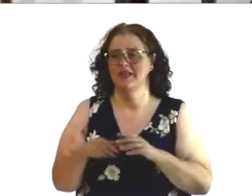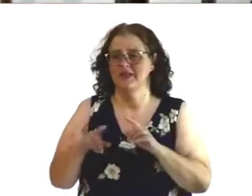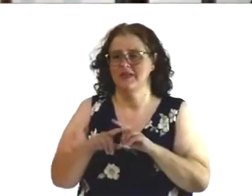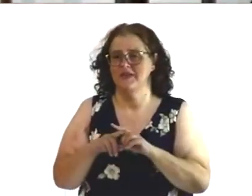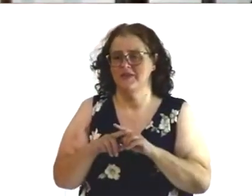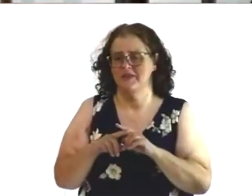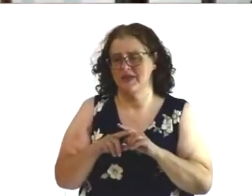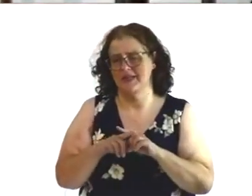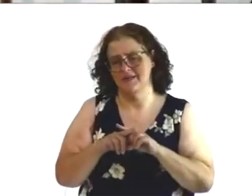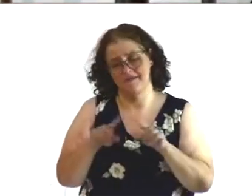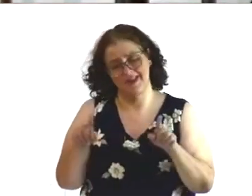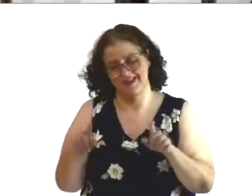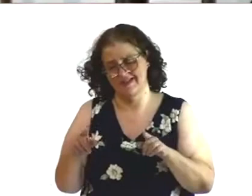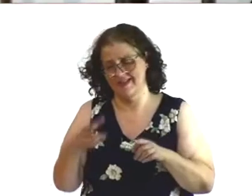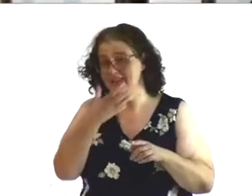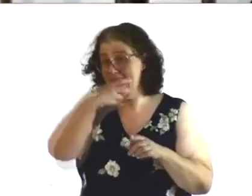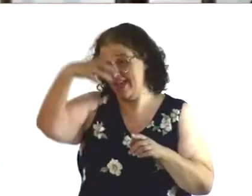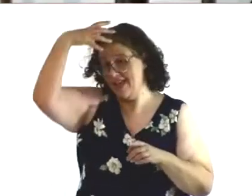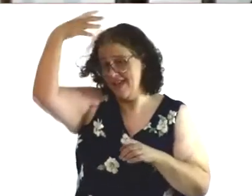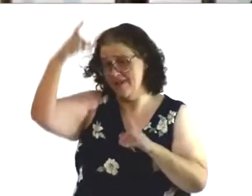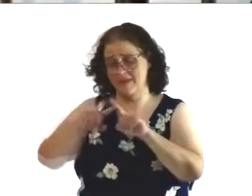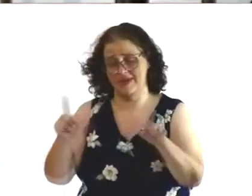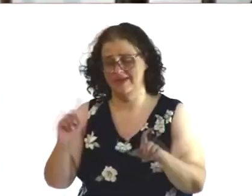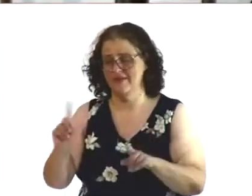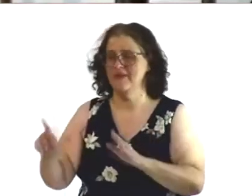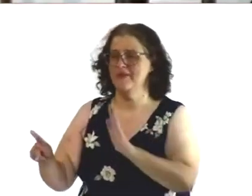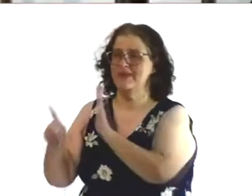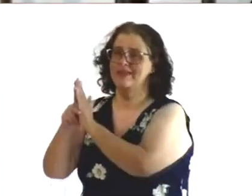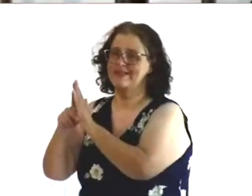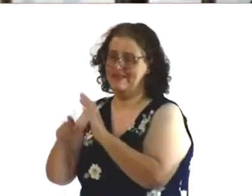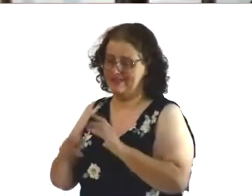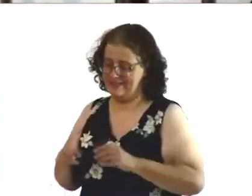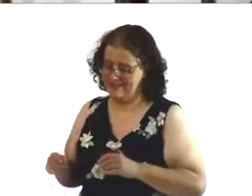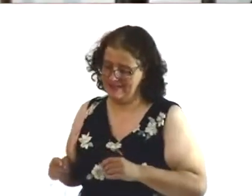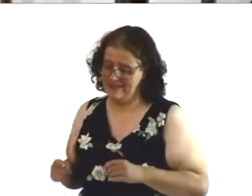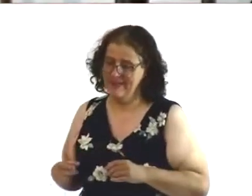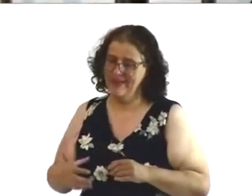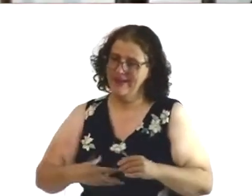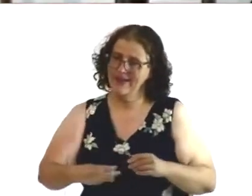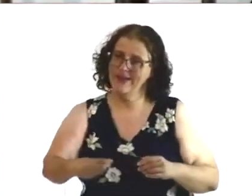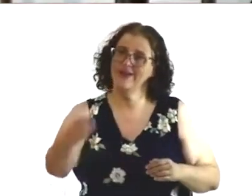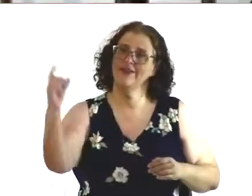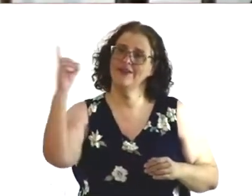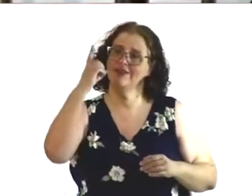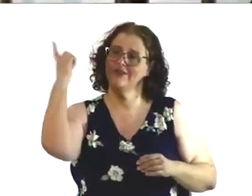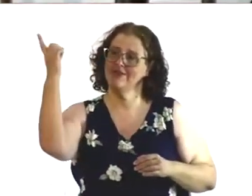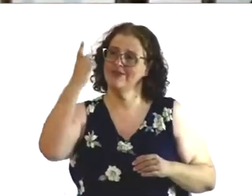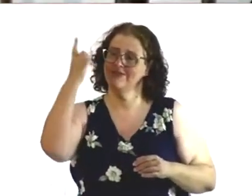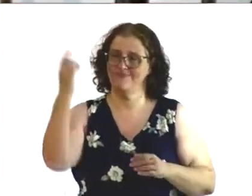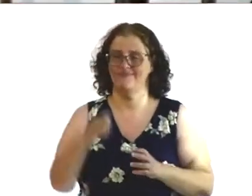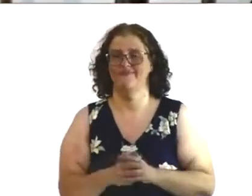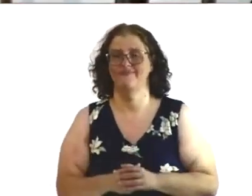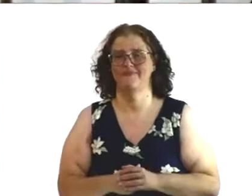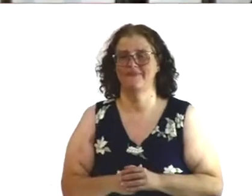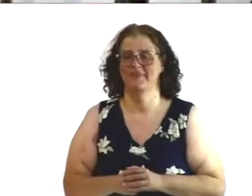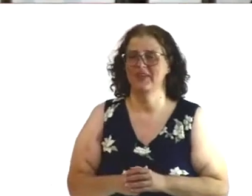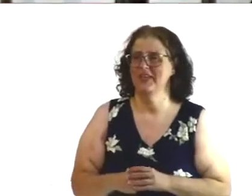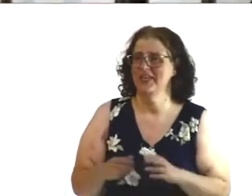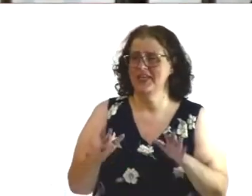Herodes sabia que o povo judeu não gostava muito dele, e Herodes procurava agradar a esse povo de algumas